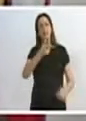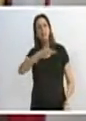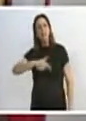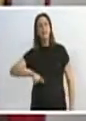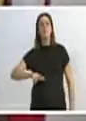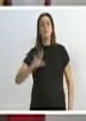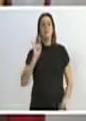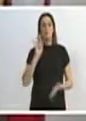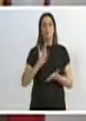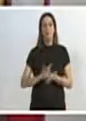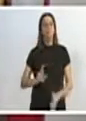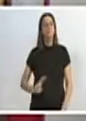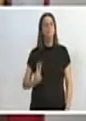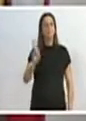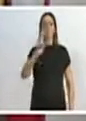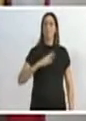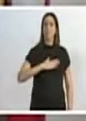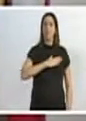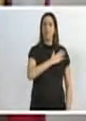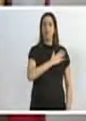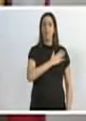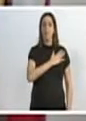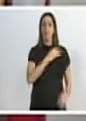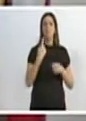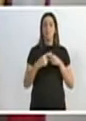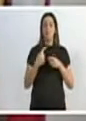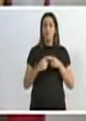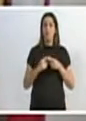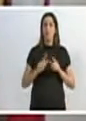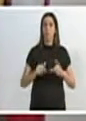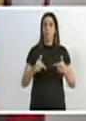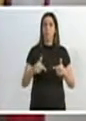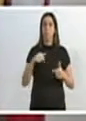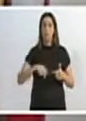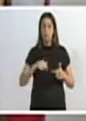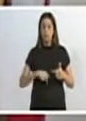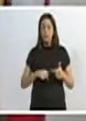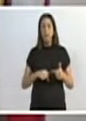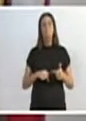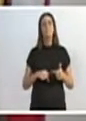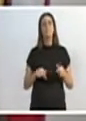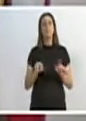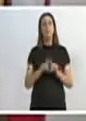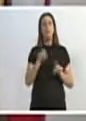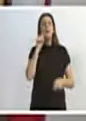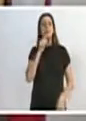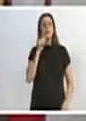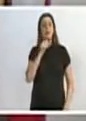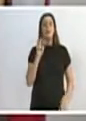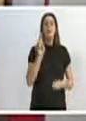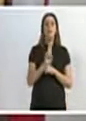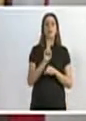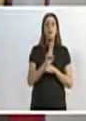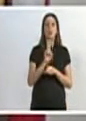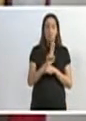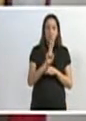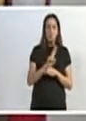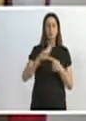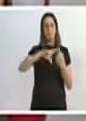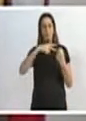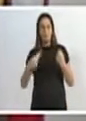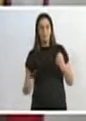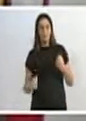um grande gesto que o prefeito Napoleão aplicou em nossa cidade, através da GIA, professora que cuida do projeto Para Desporto. E